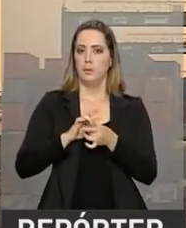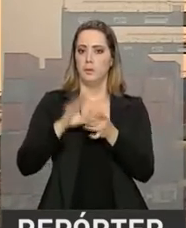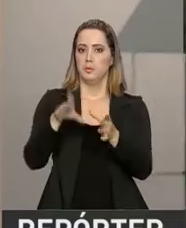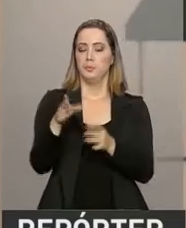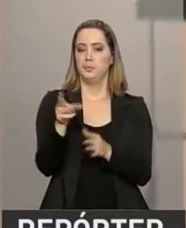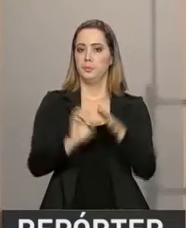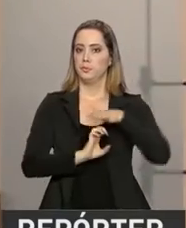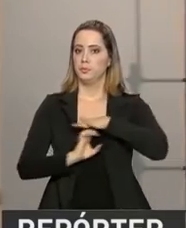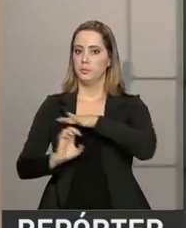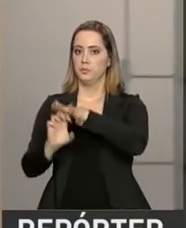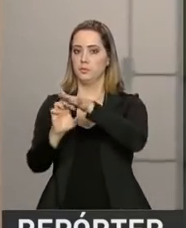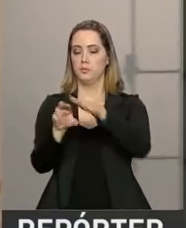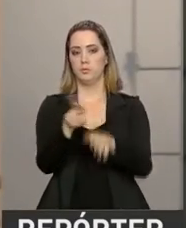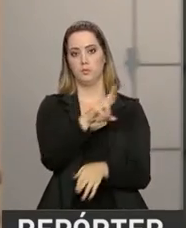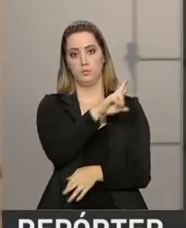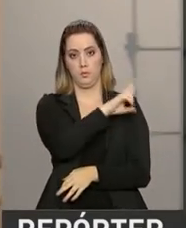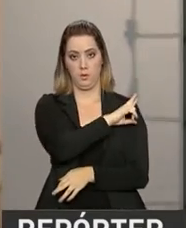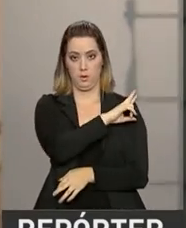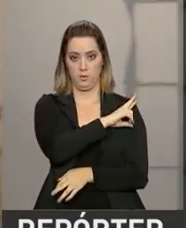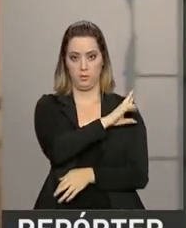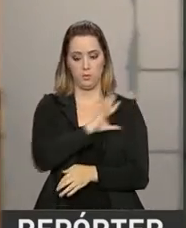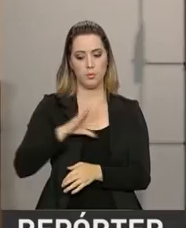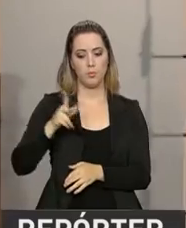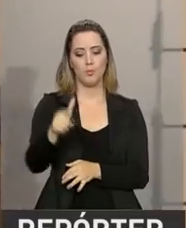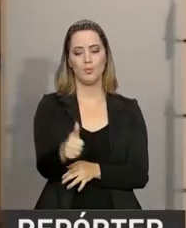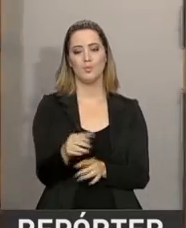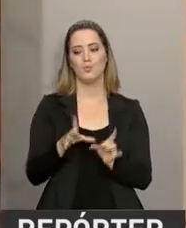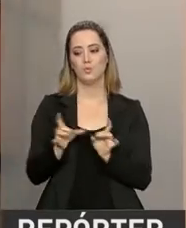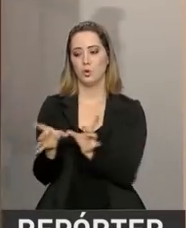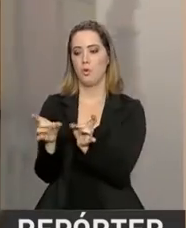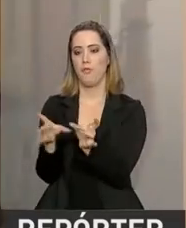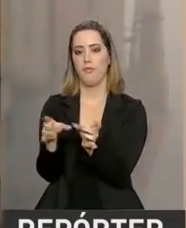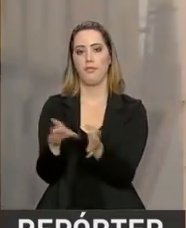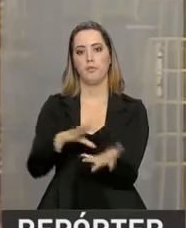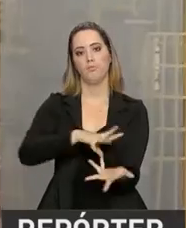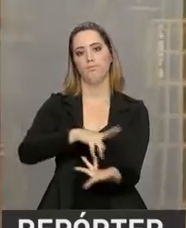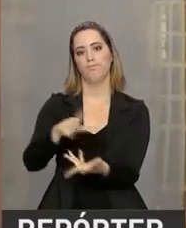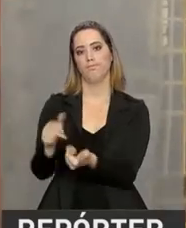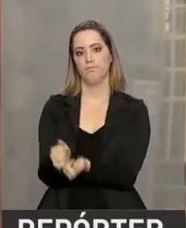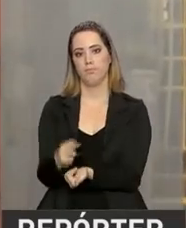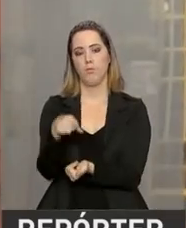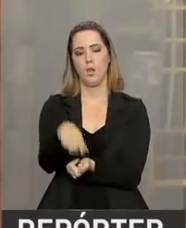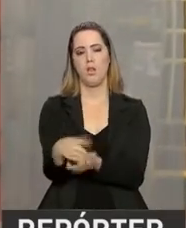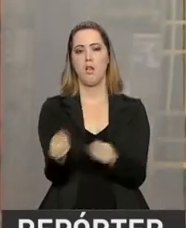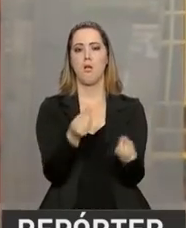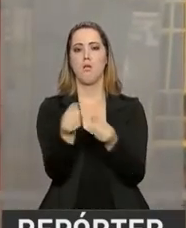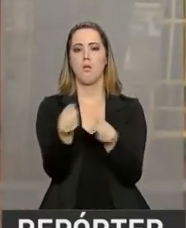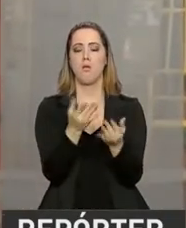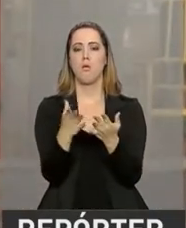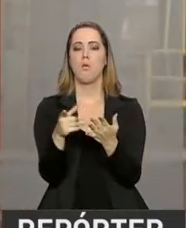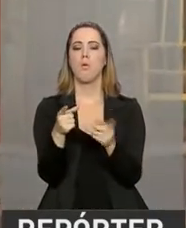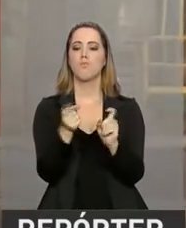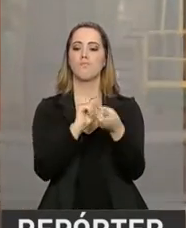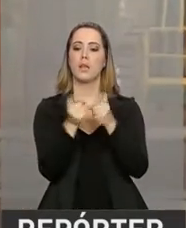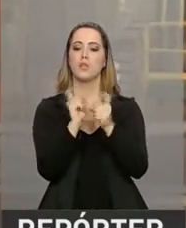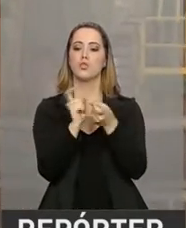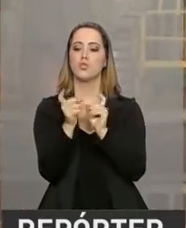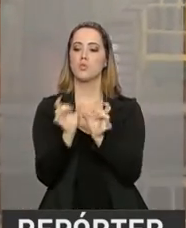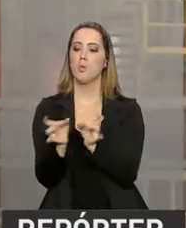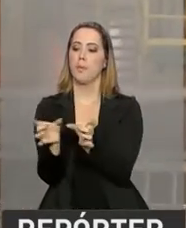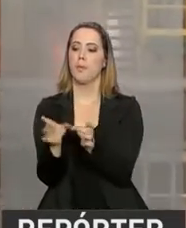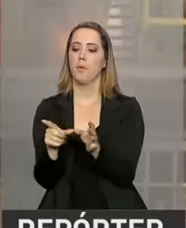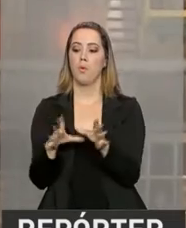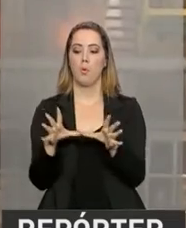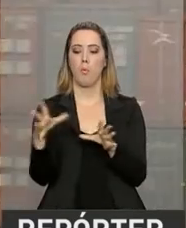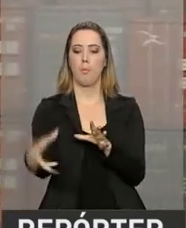por todas as etapas de exportação elas vão atuar como operador logístico pegando o produto na